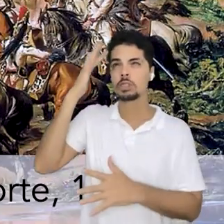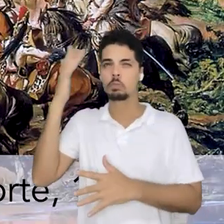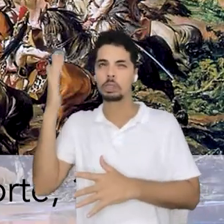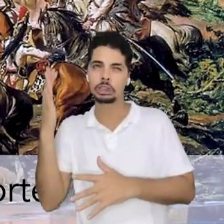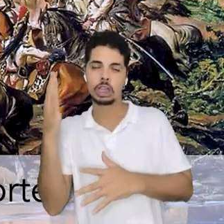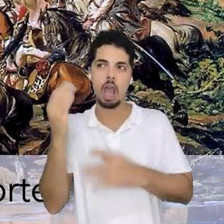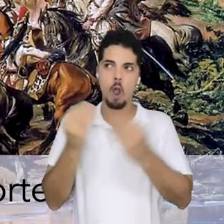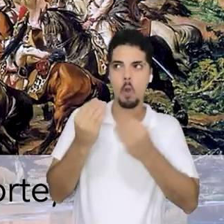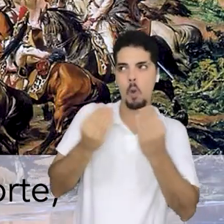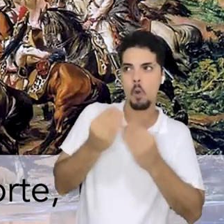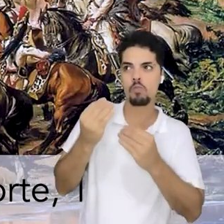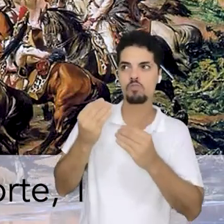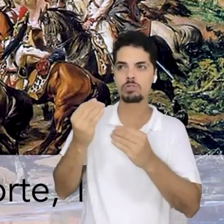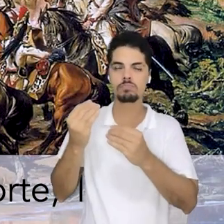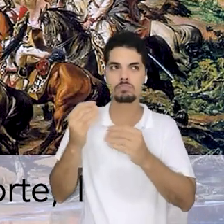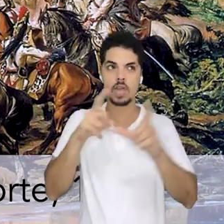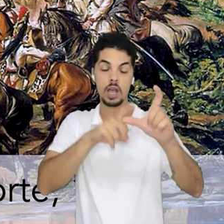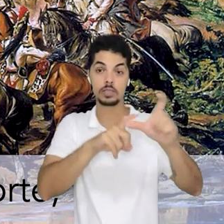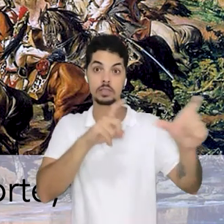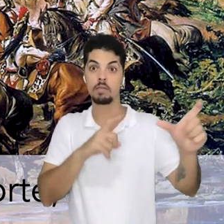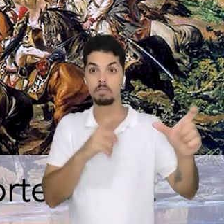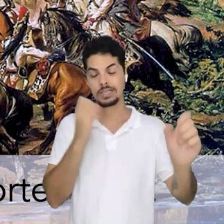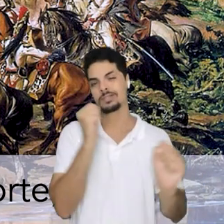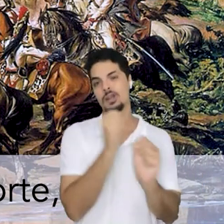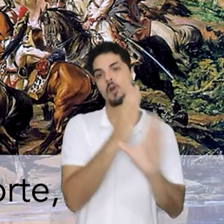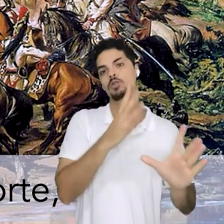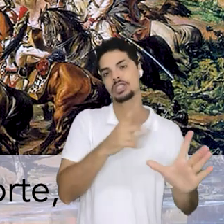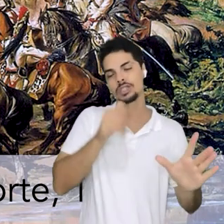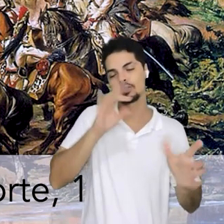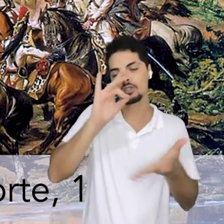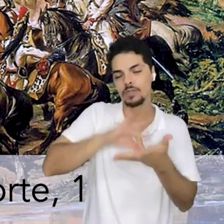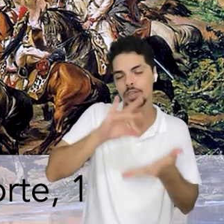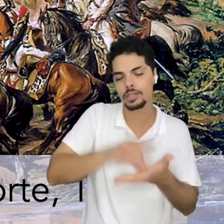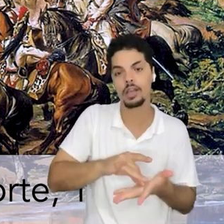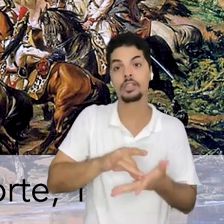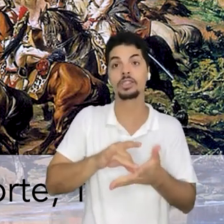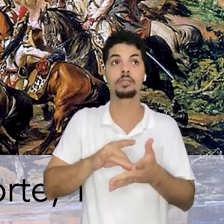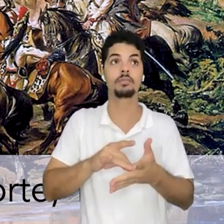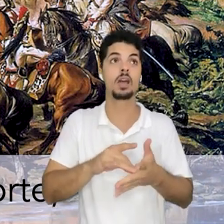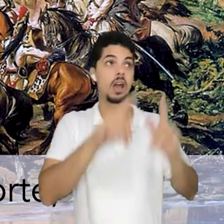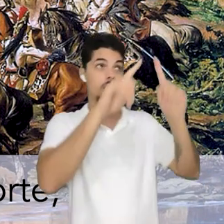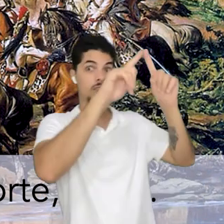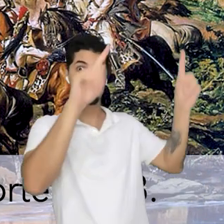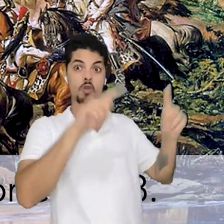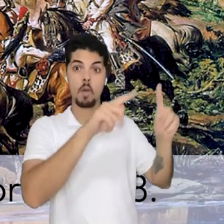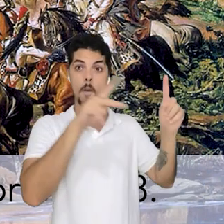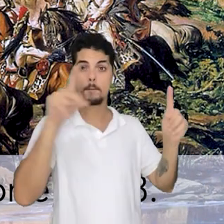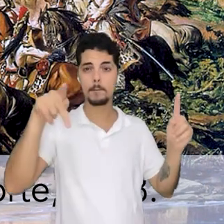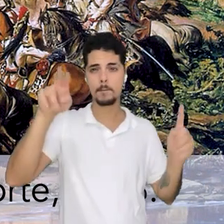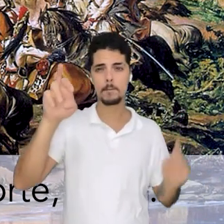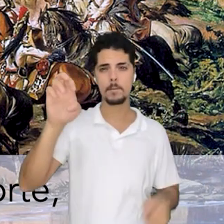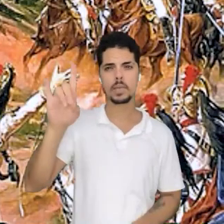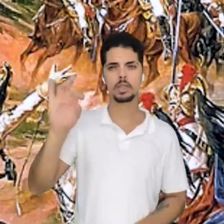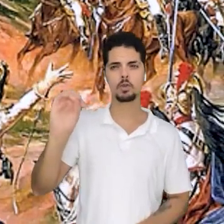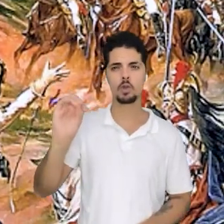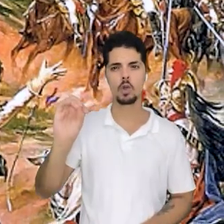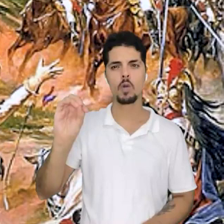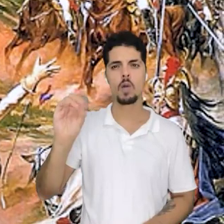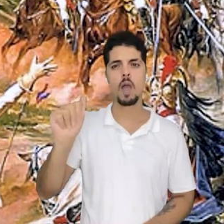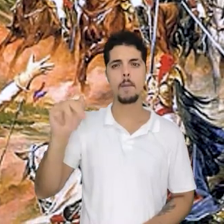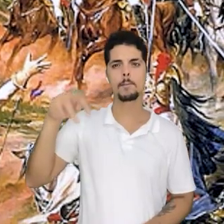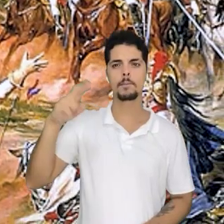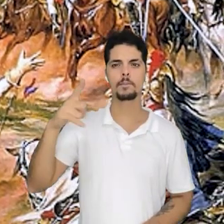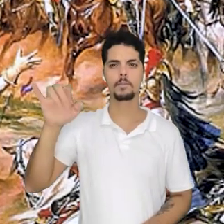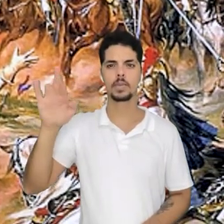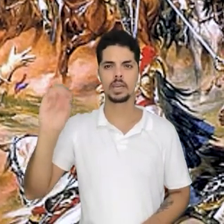dessa criação, desse imaginário em torno da independência, que é o quadro do Pedro Américo, O Grito do Ipiranga. Esse quadro